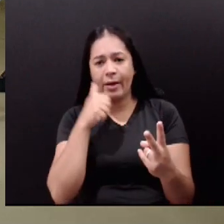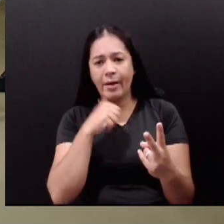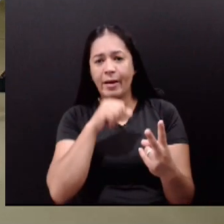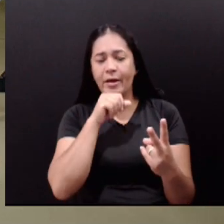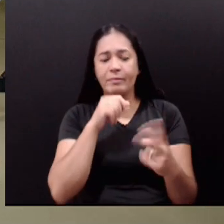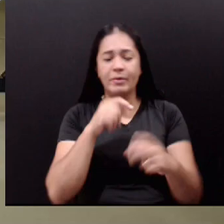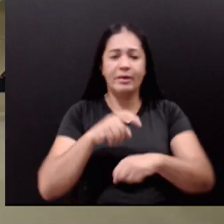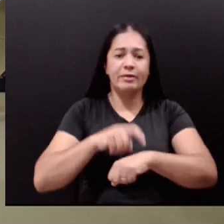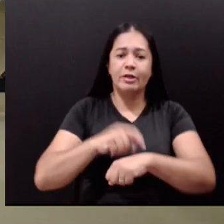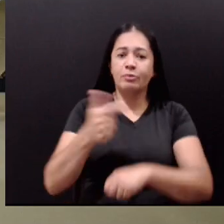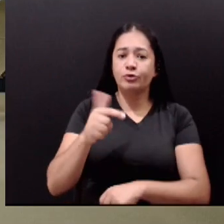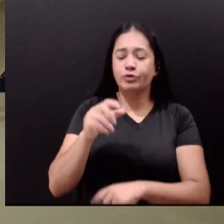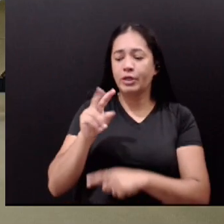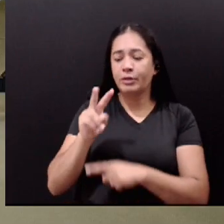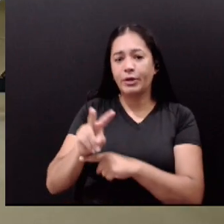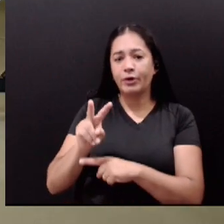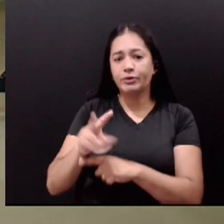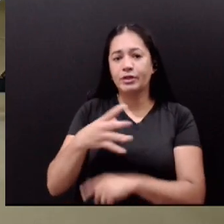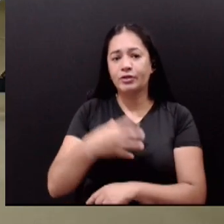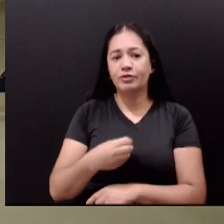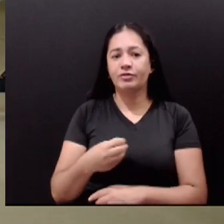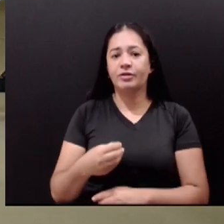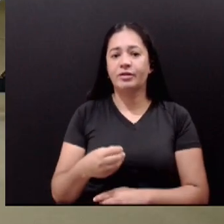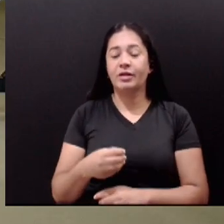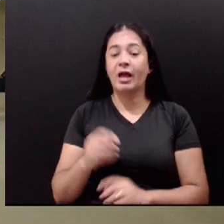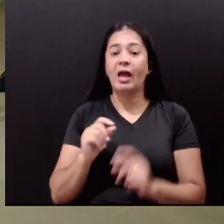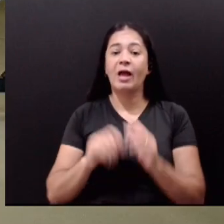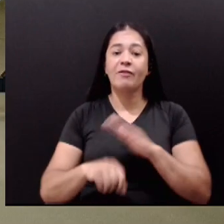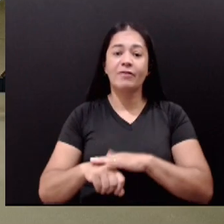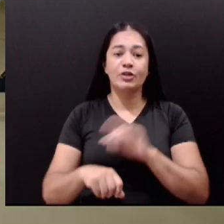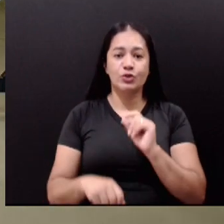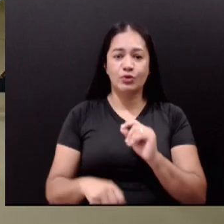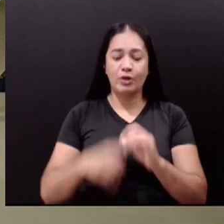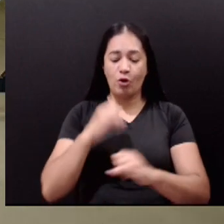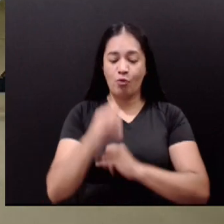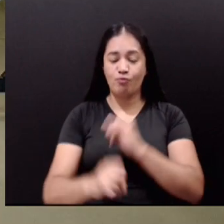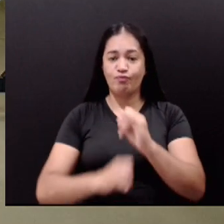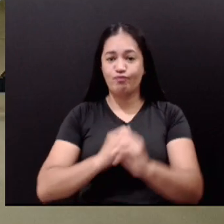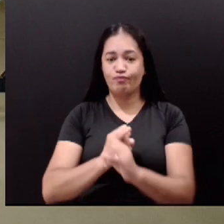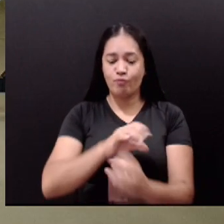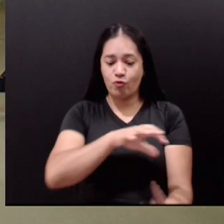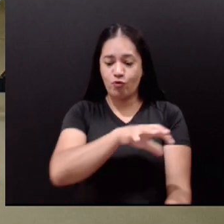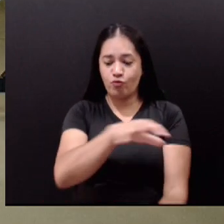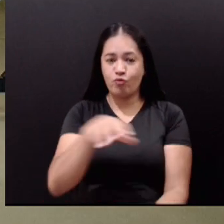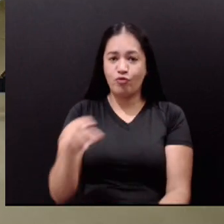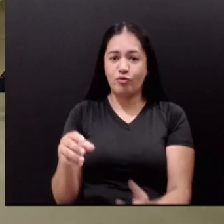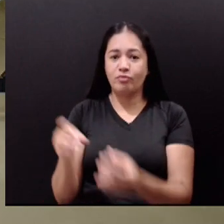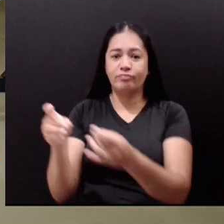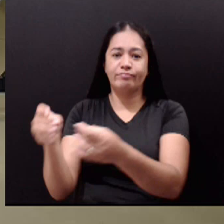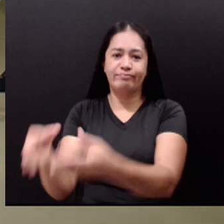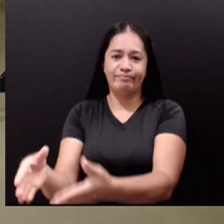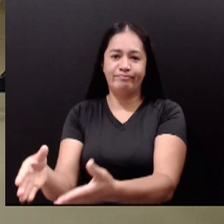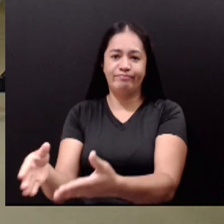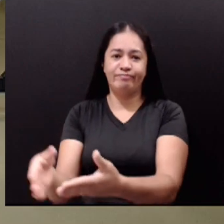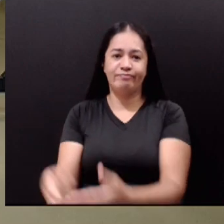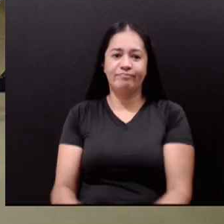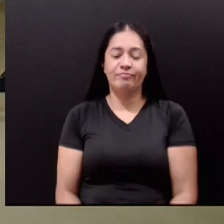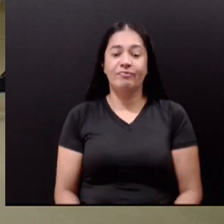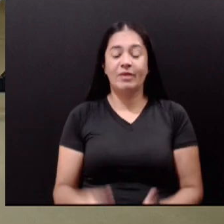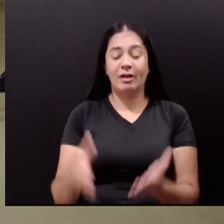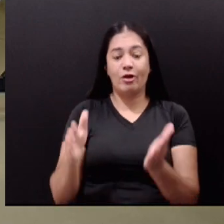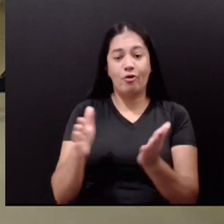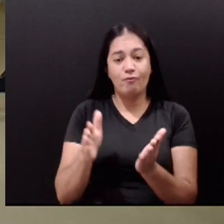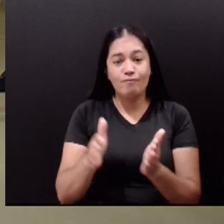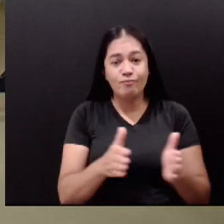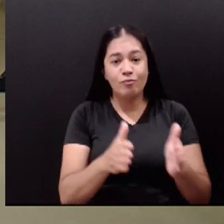e aí acabam deixando os filhos nesse mundo virtual, e acabam indo para um caminho que pode muitas vezes não